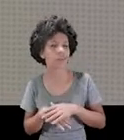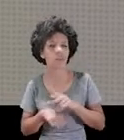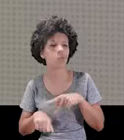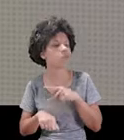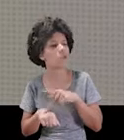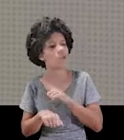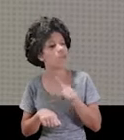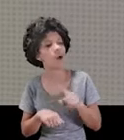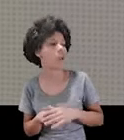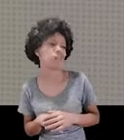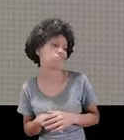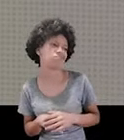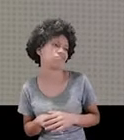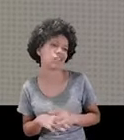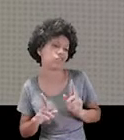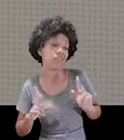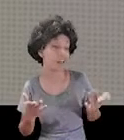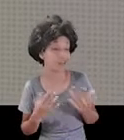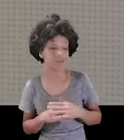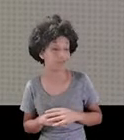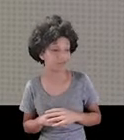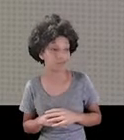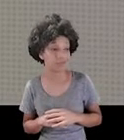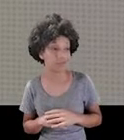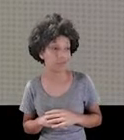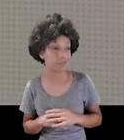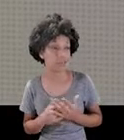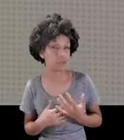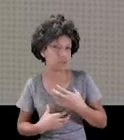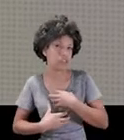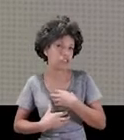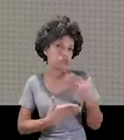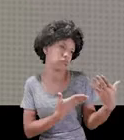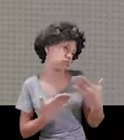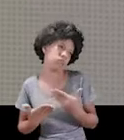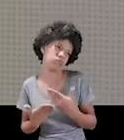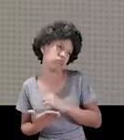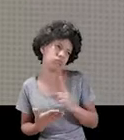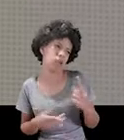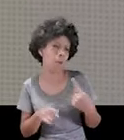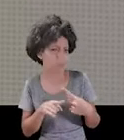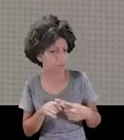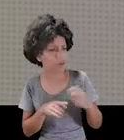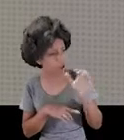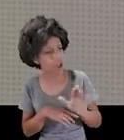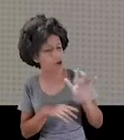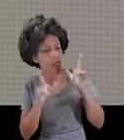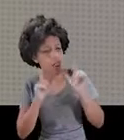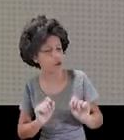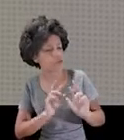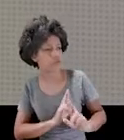sabem que não é país deles lá e e não estão sentindo integrados porque é na Europa